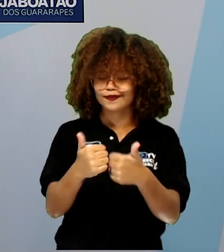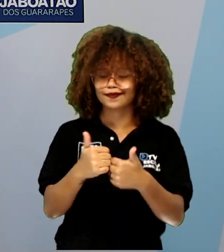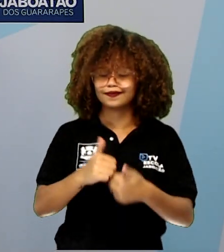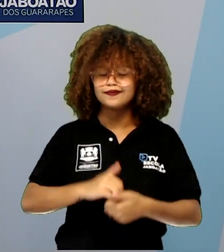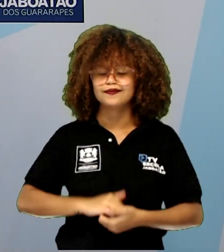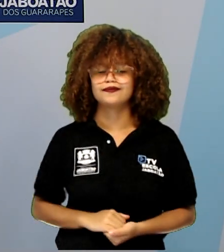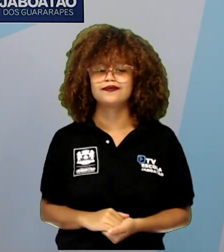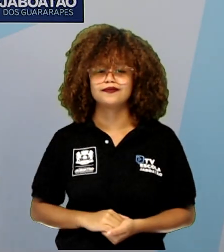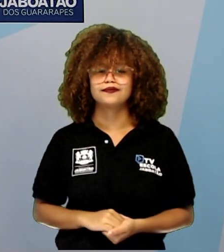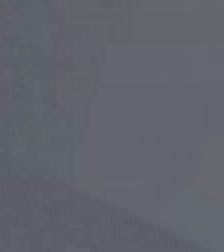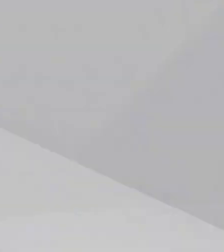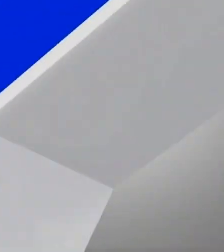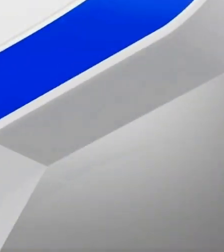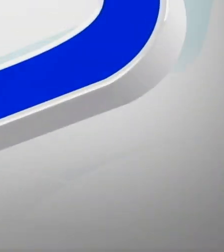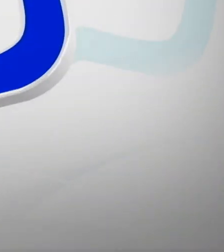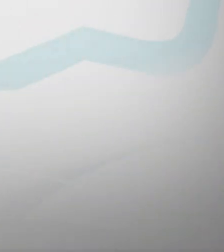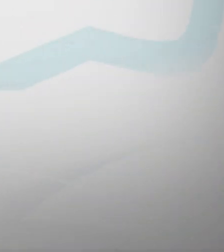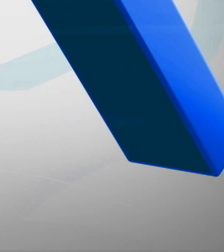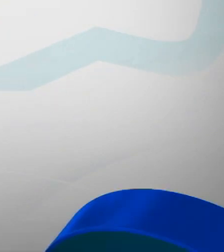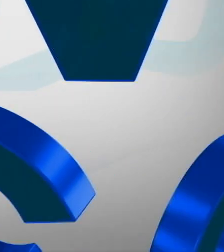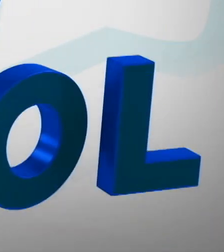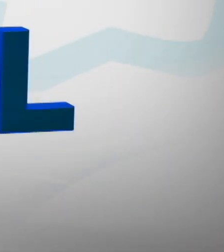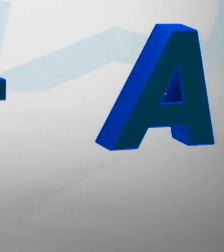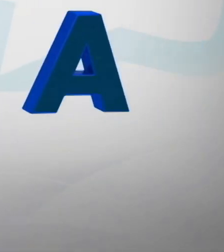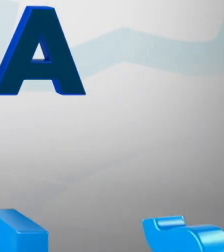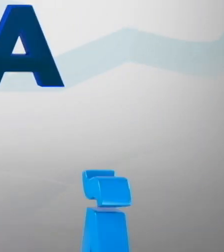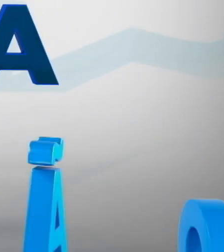demais E aí